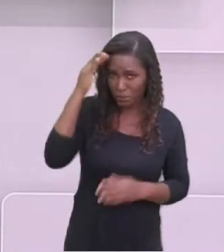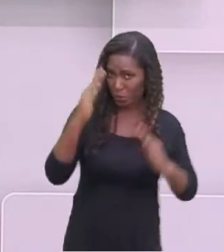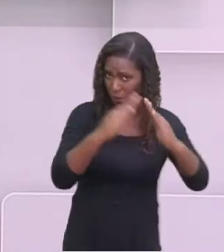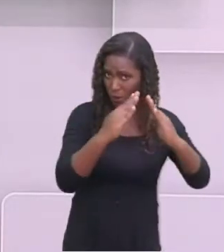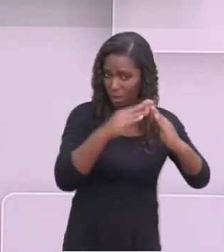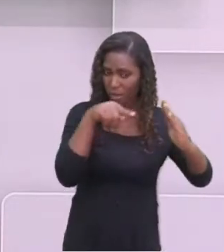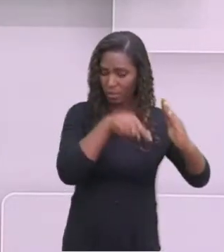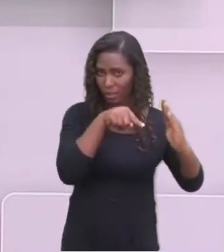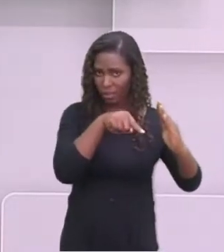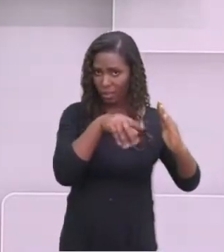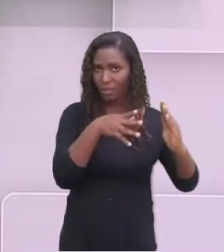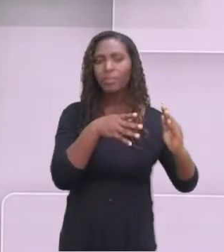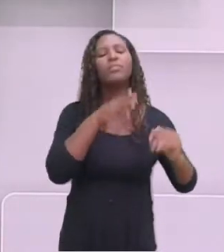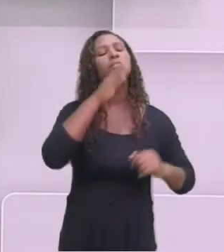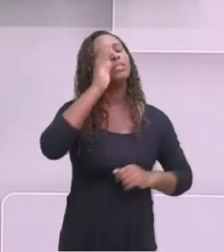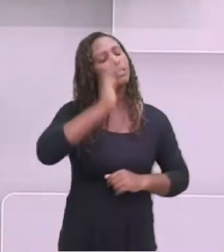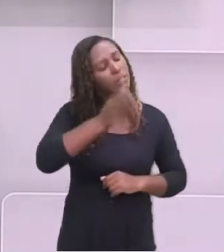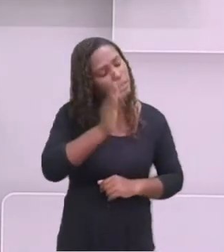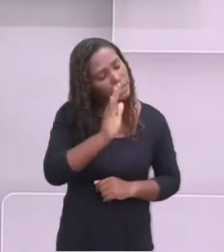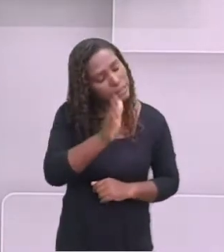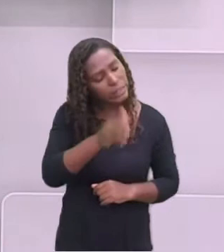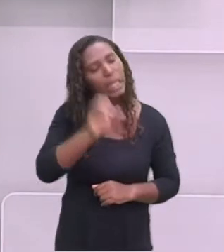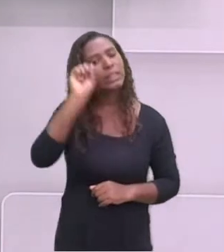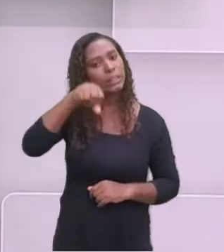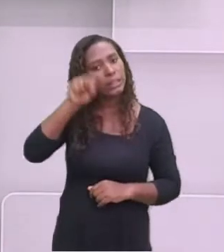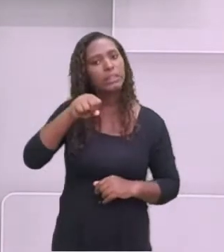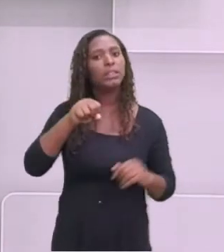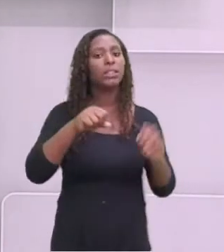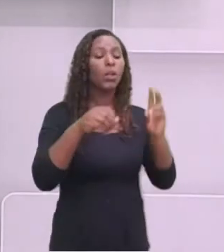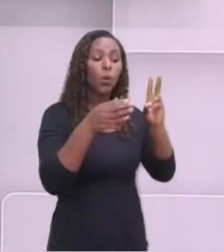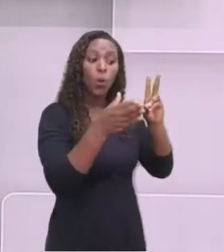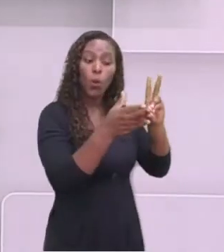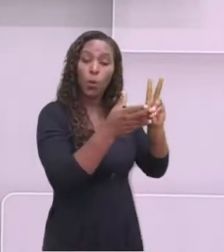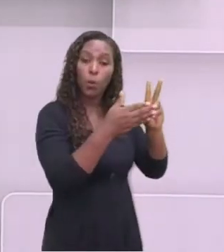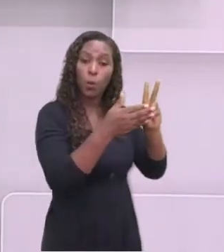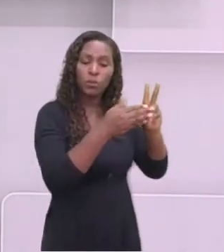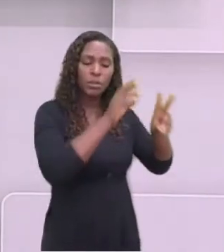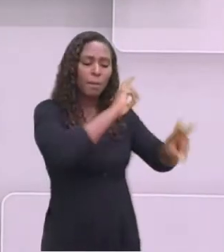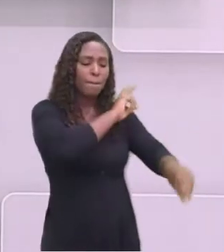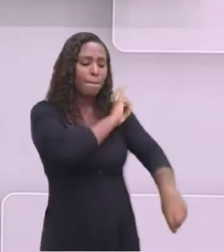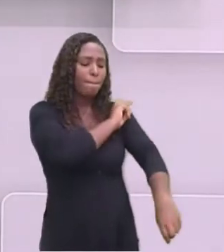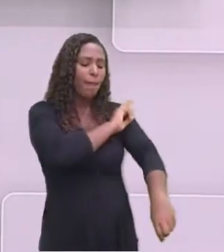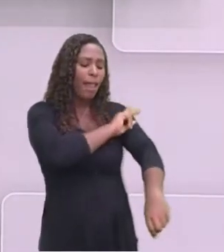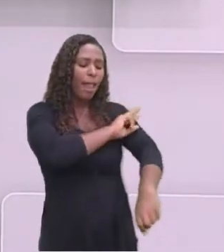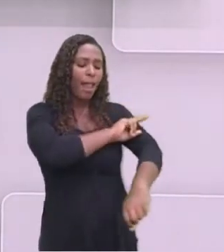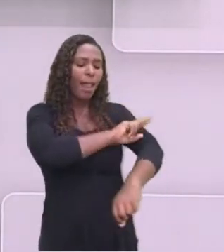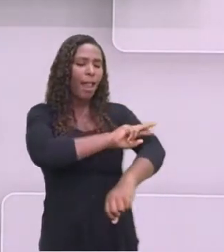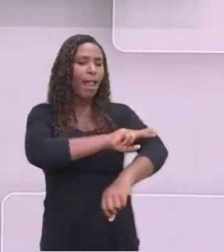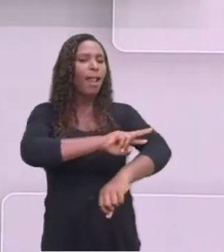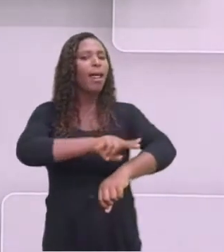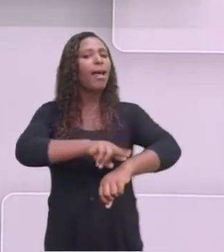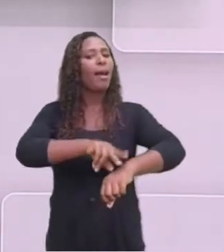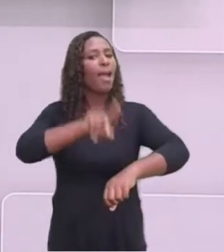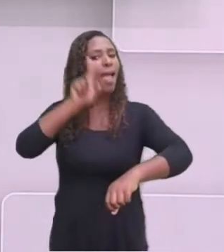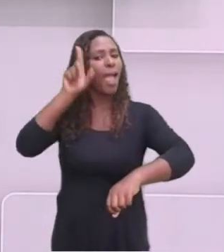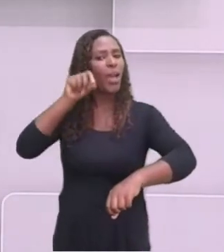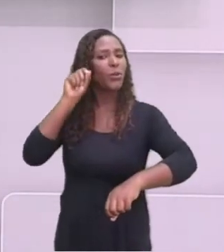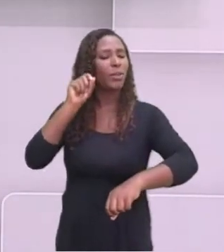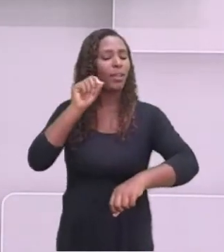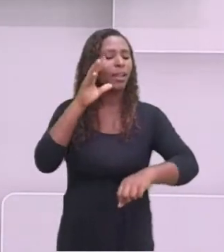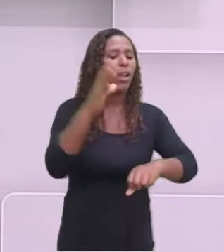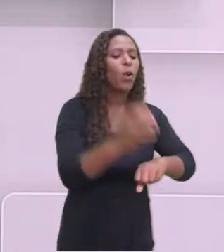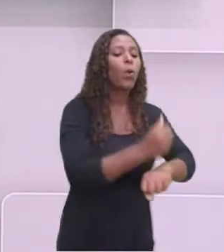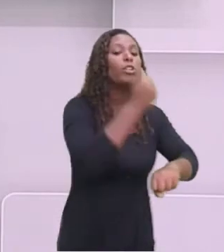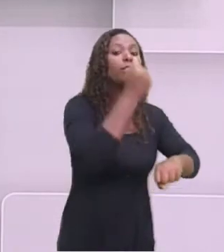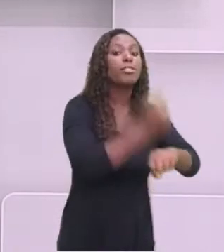existiam habitantes. Eram os diferentes povos indígenas, considerados povoadores da região.